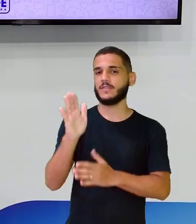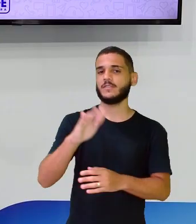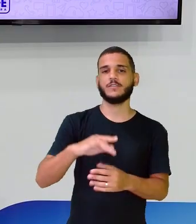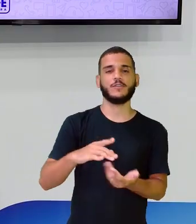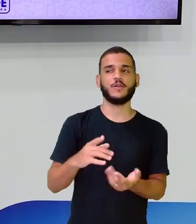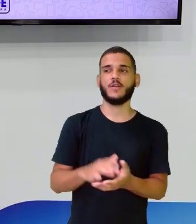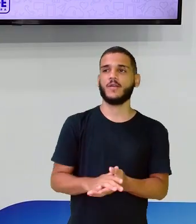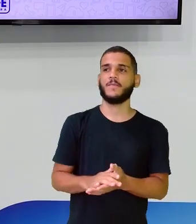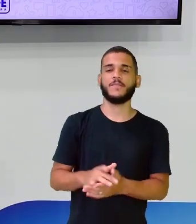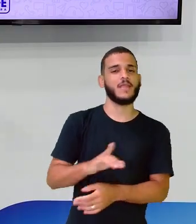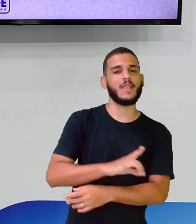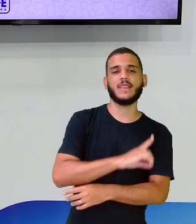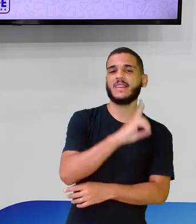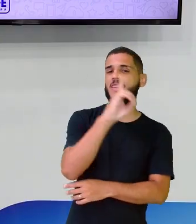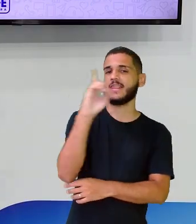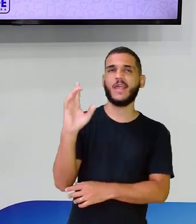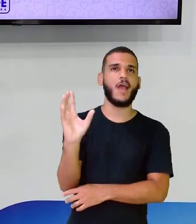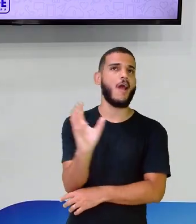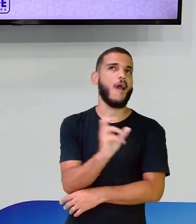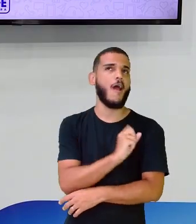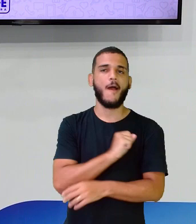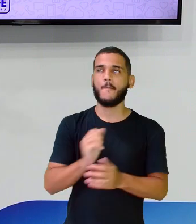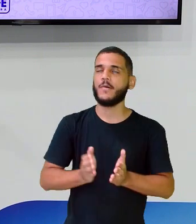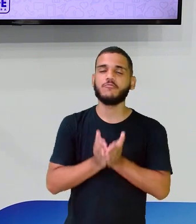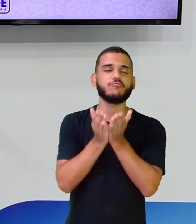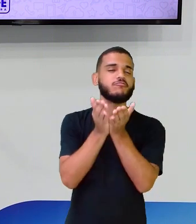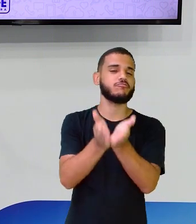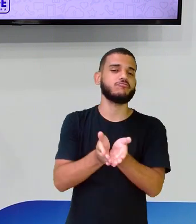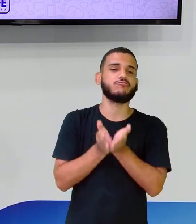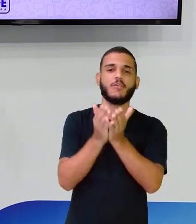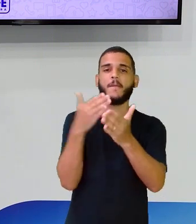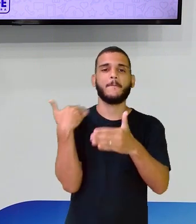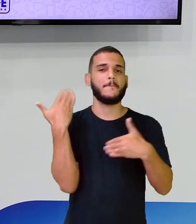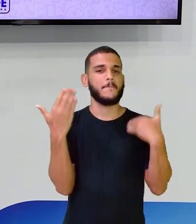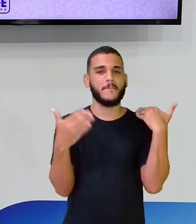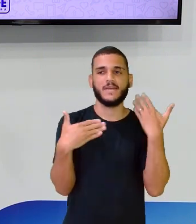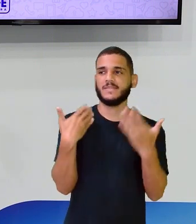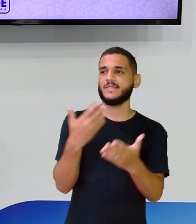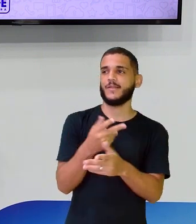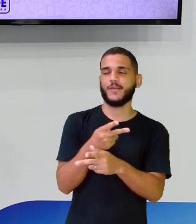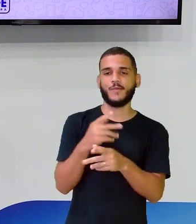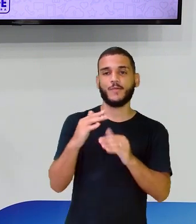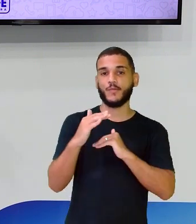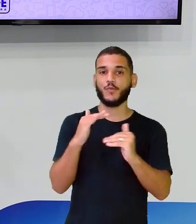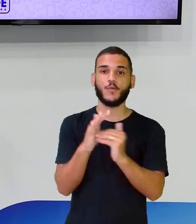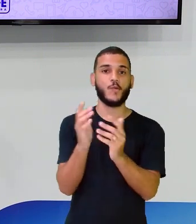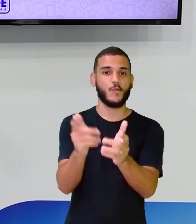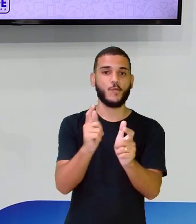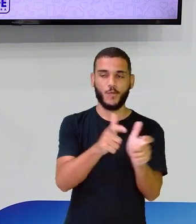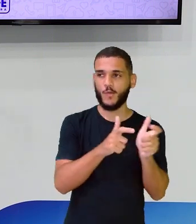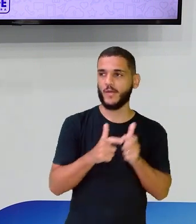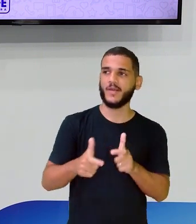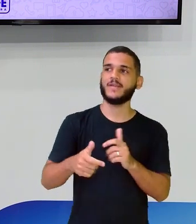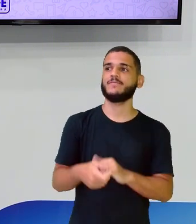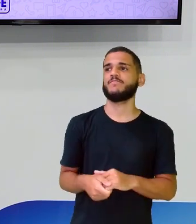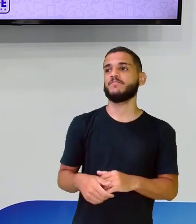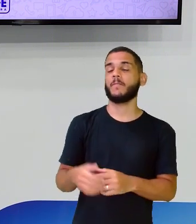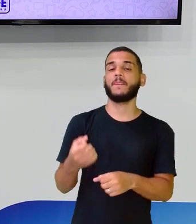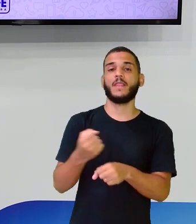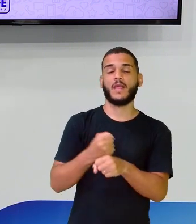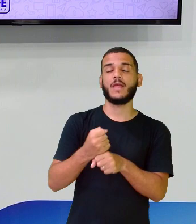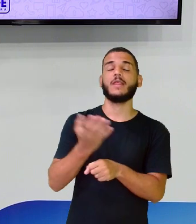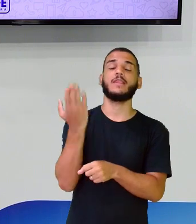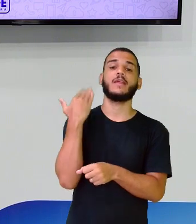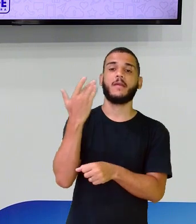dia aí dentro do navio, adora estar passeando de um navio para um lugar para o outro. E antigamente, vale lembrar também, né, que as pessoas só